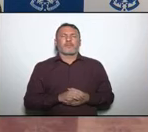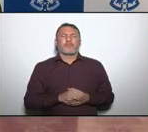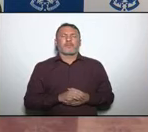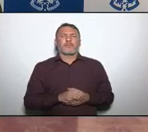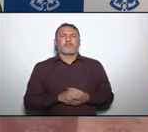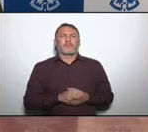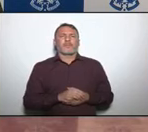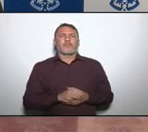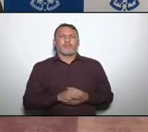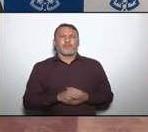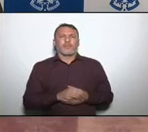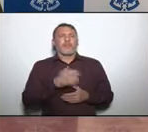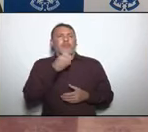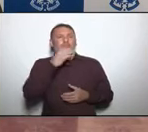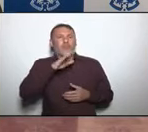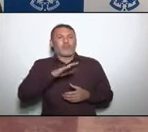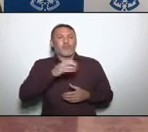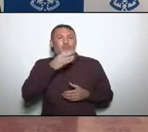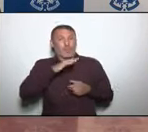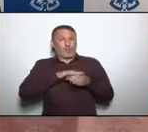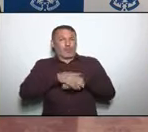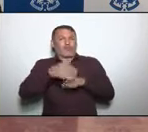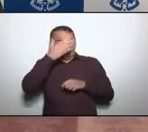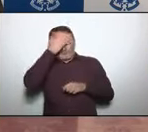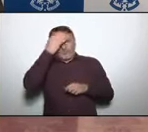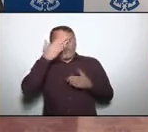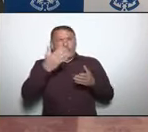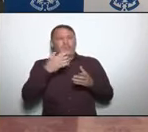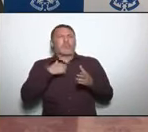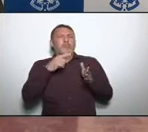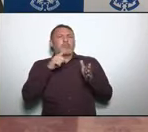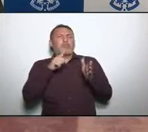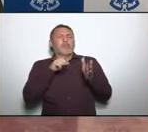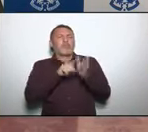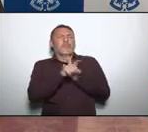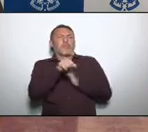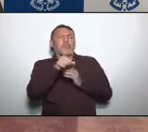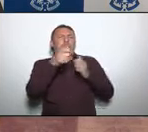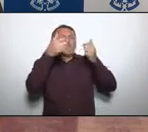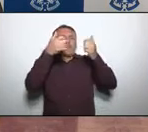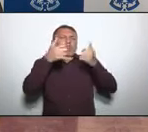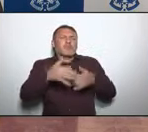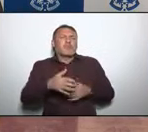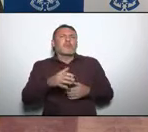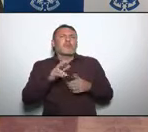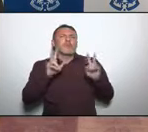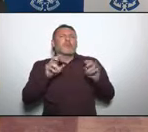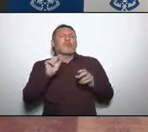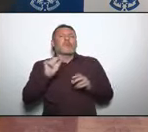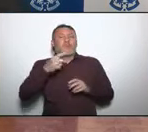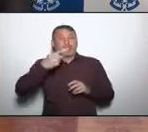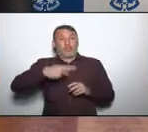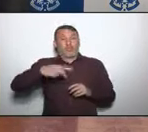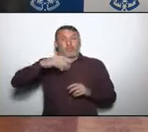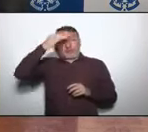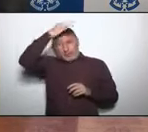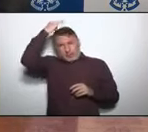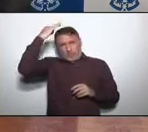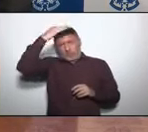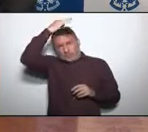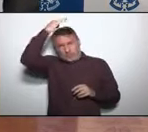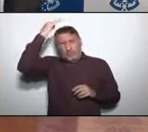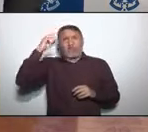Ei, governador, boa noite. Boa noite. Eu queria que o senhor falasse um pouquinho para a gente sobre essa situação de que o Espírito Santo tem apenas